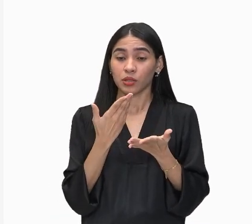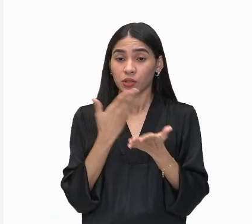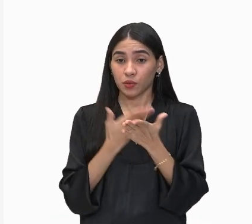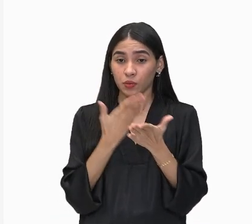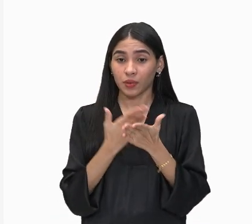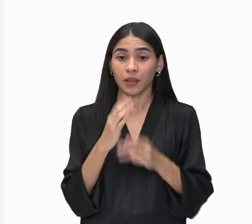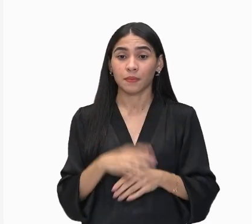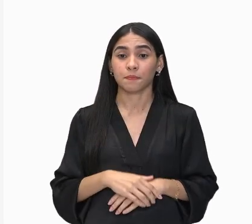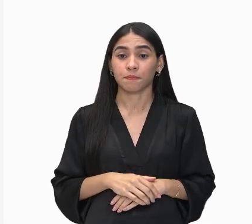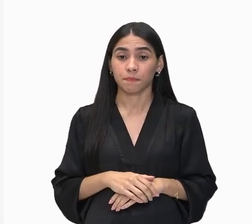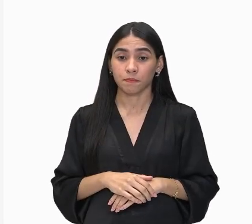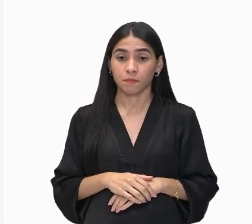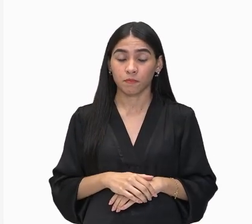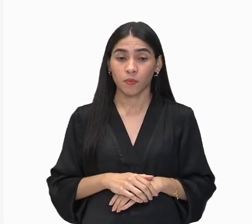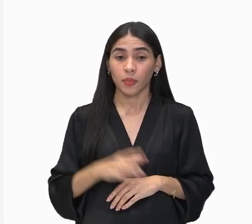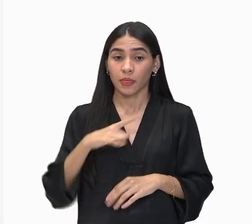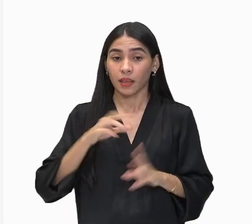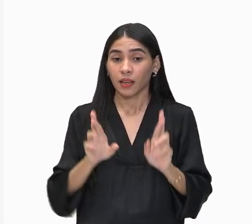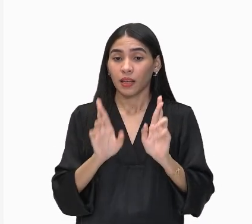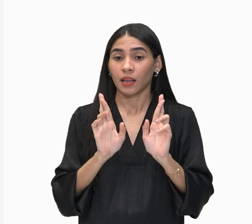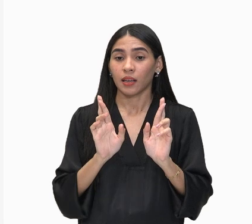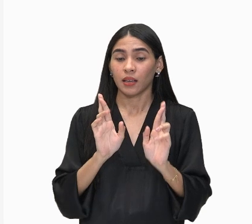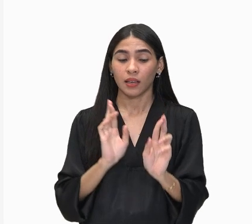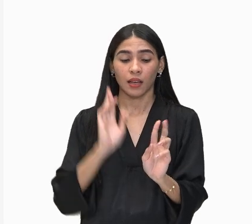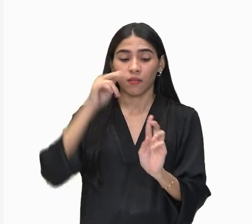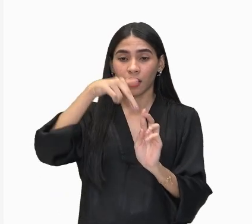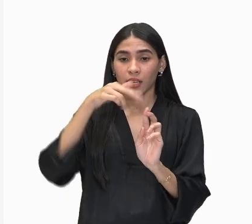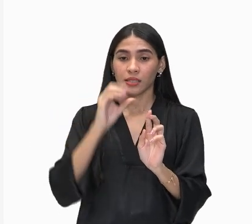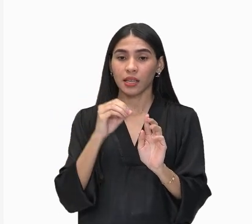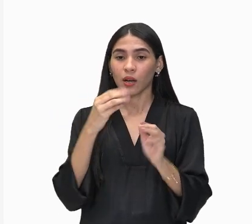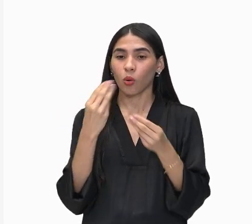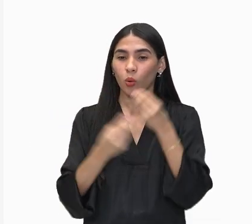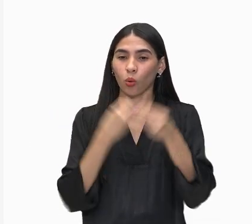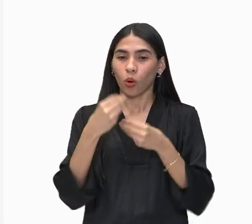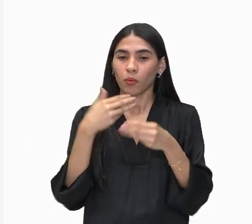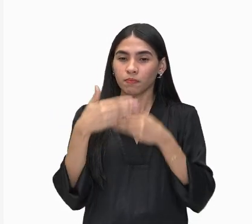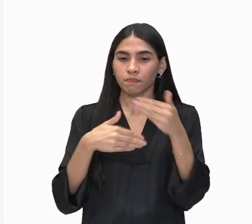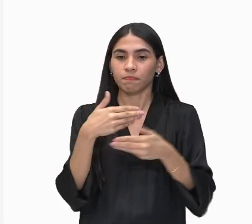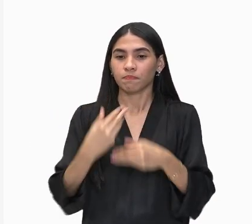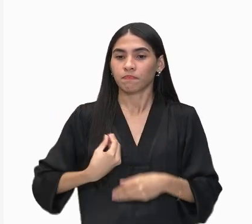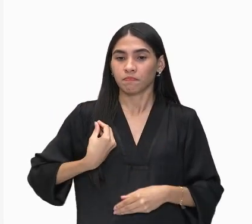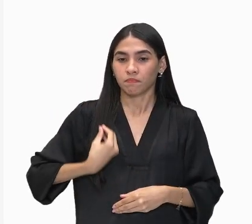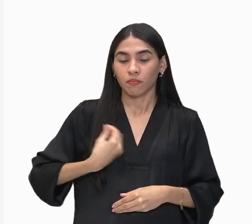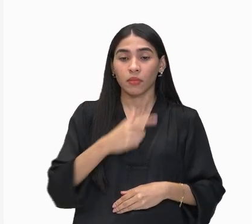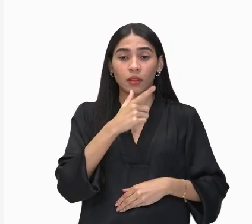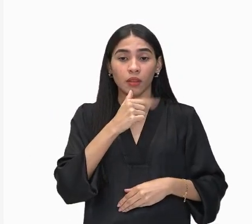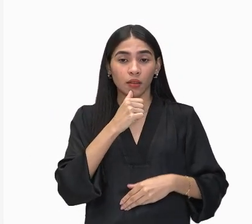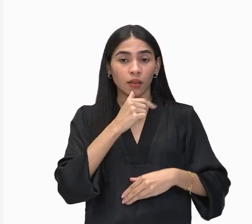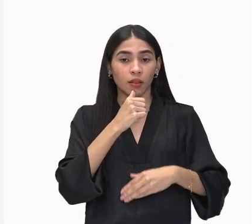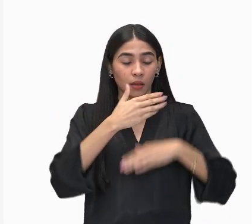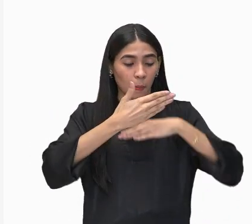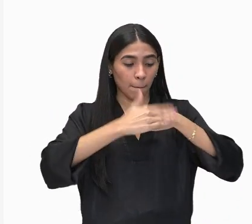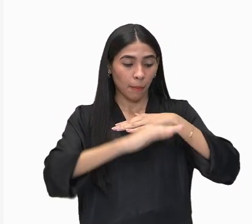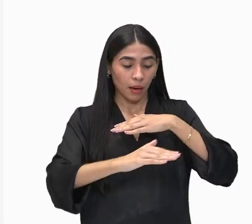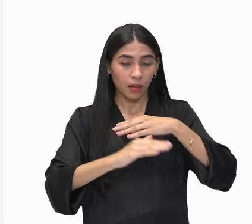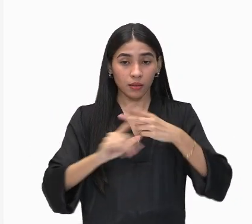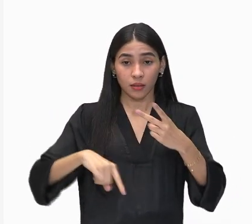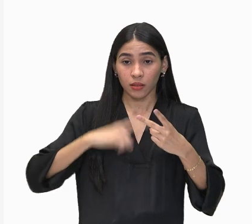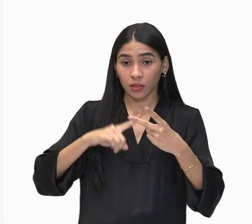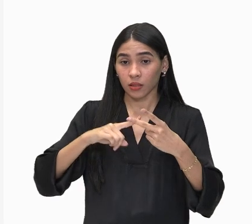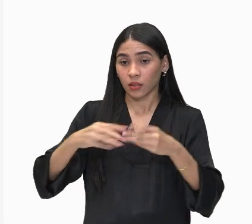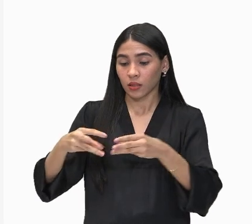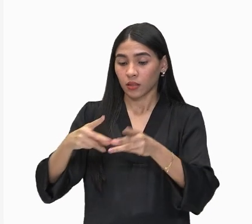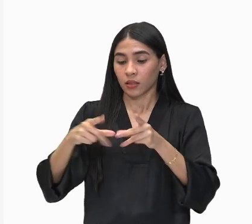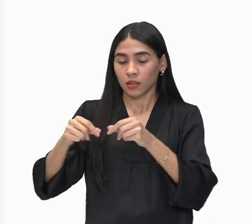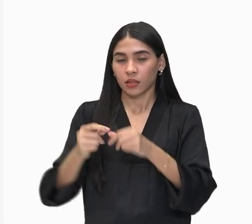anteriormente, que está relacionada ao ciclo de vida deles, né? Uma hora terrestre, outra hora aquática. Então, a gente vai entender